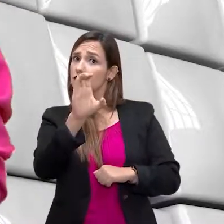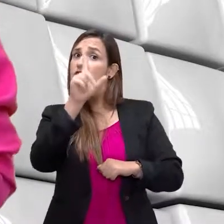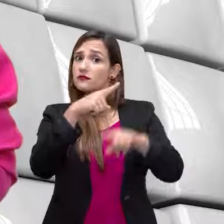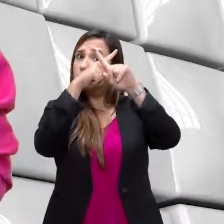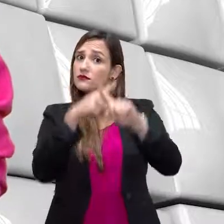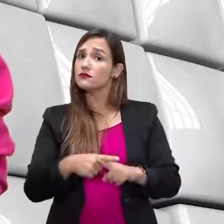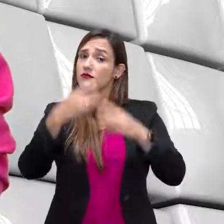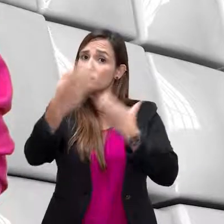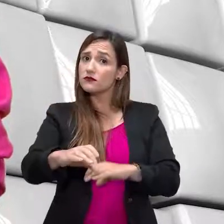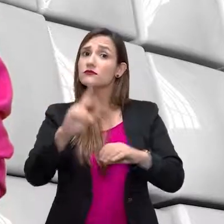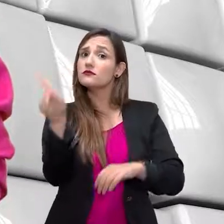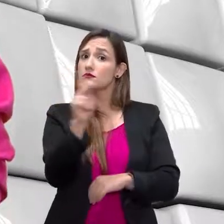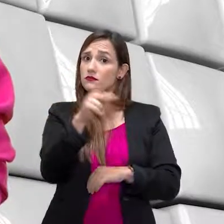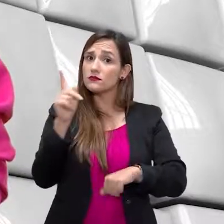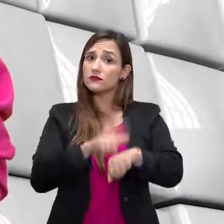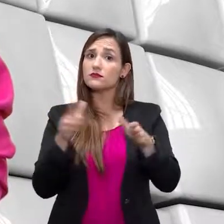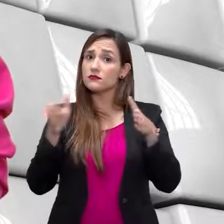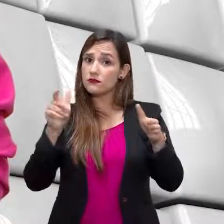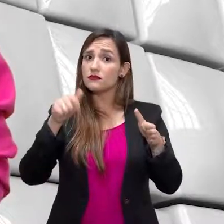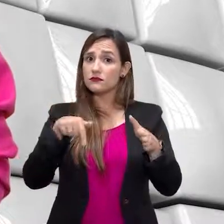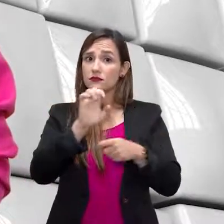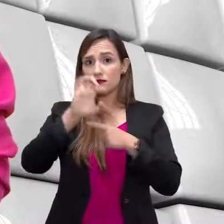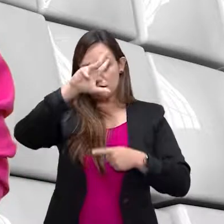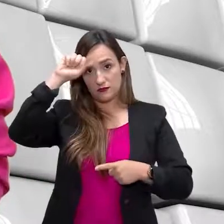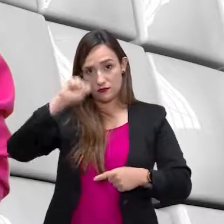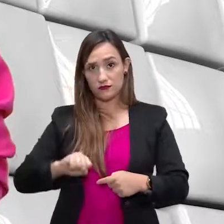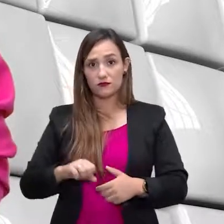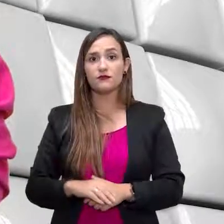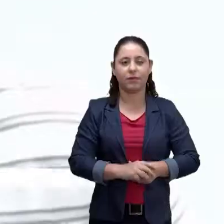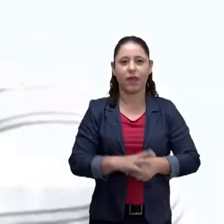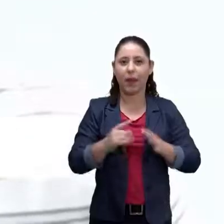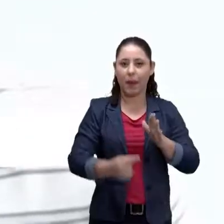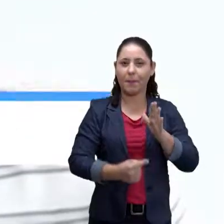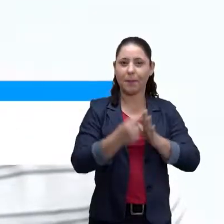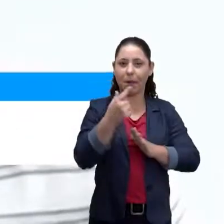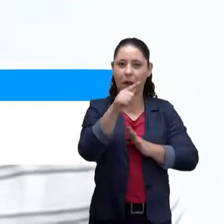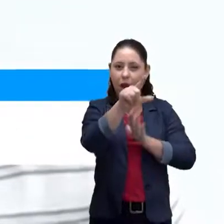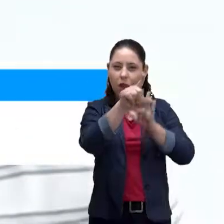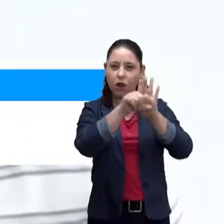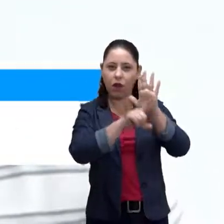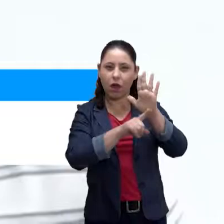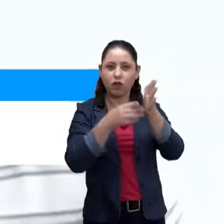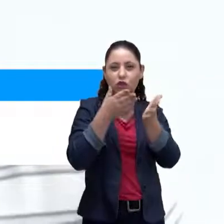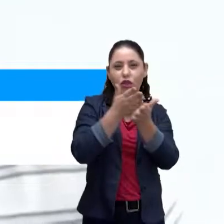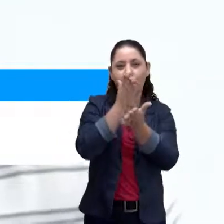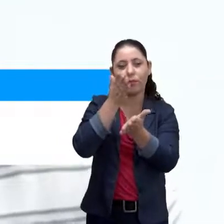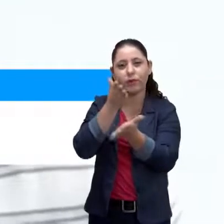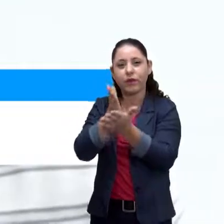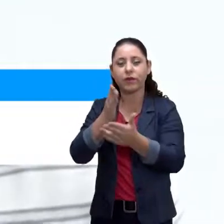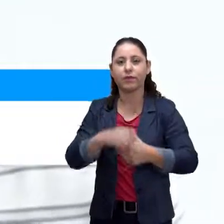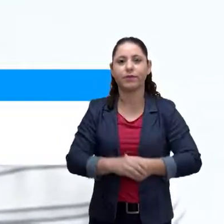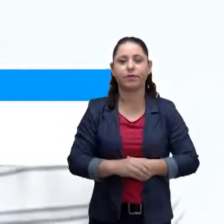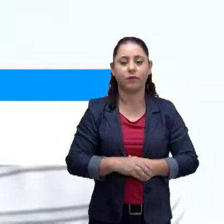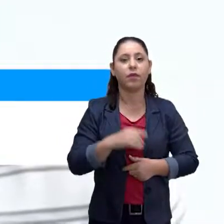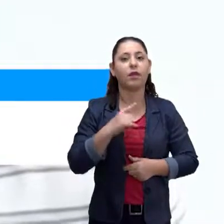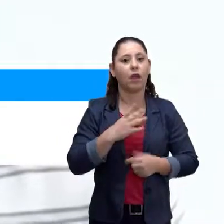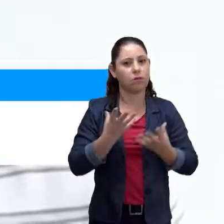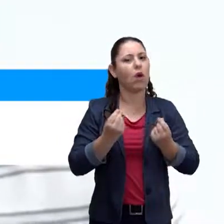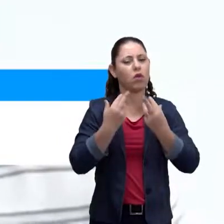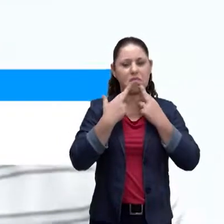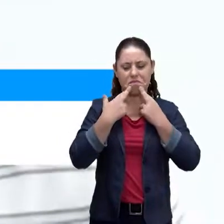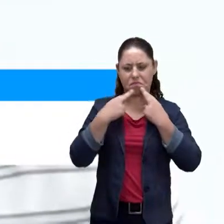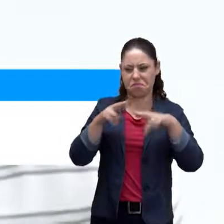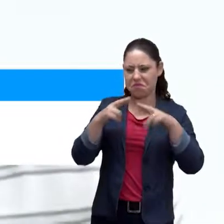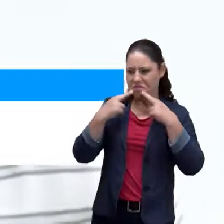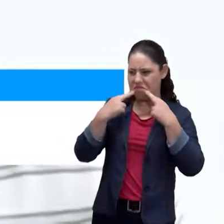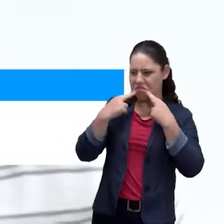FAPEC para o concurso de professores temporários do Estado. Na primeira lista de aprovados, houve